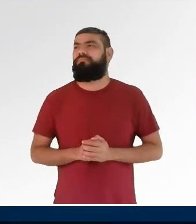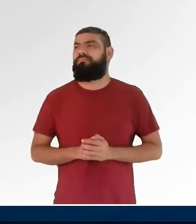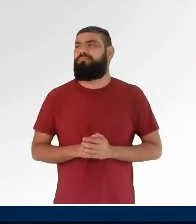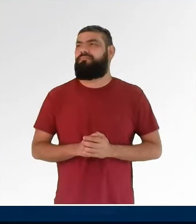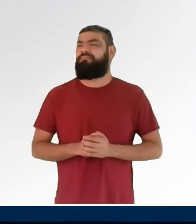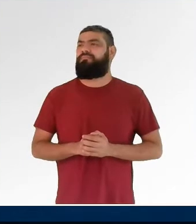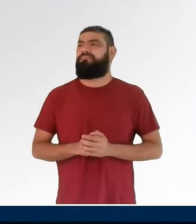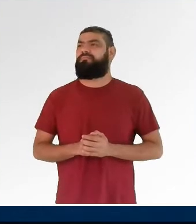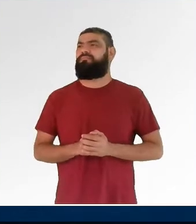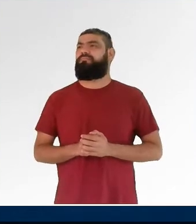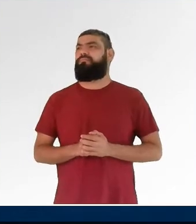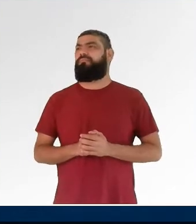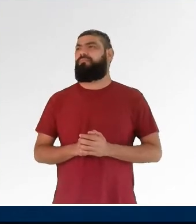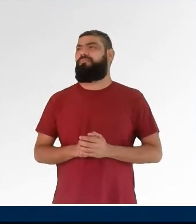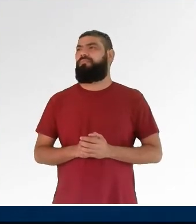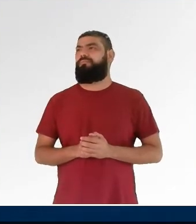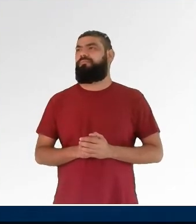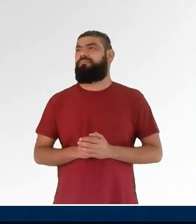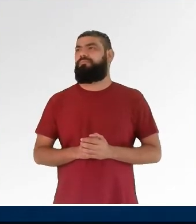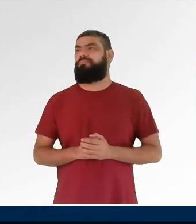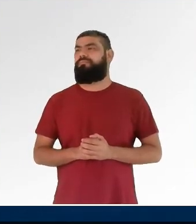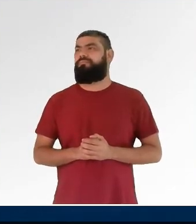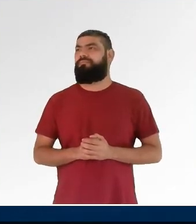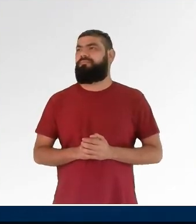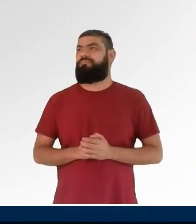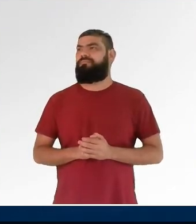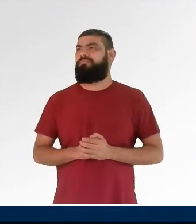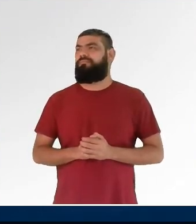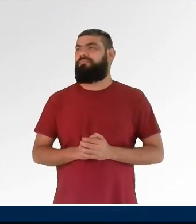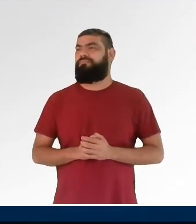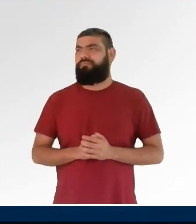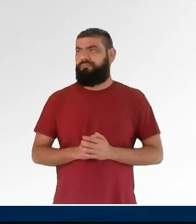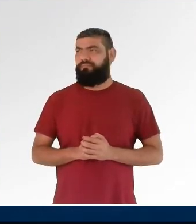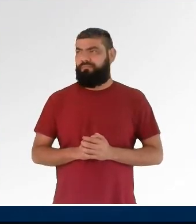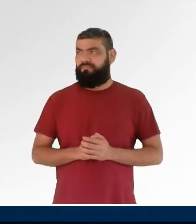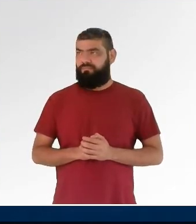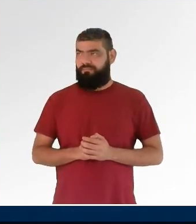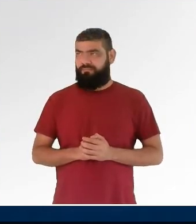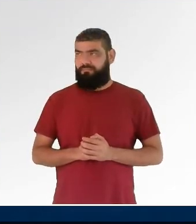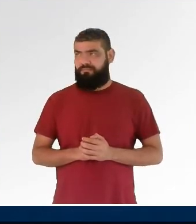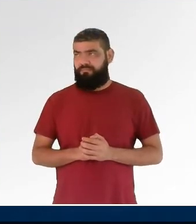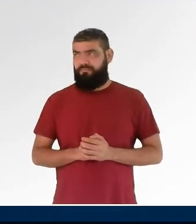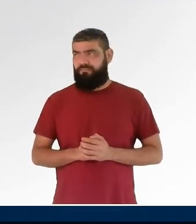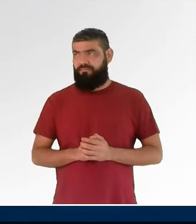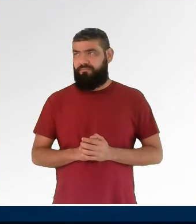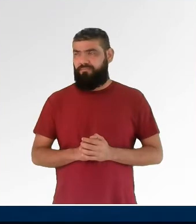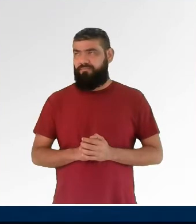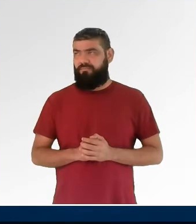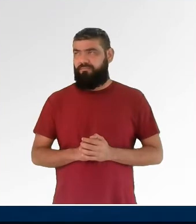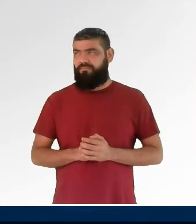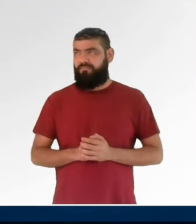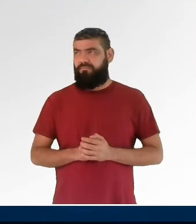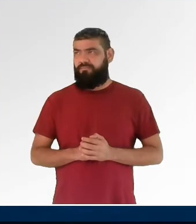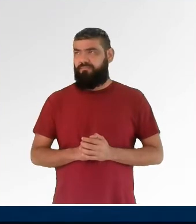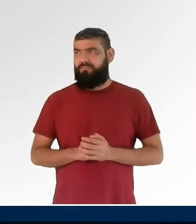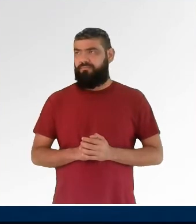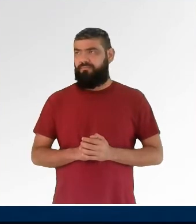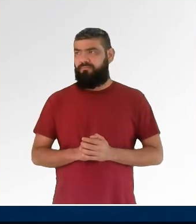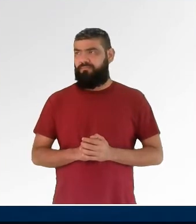assim todo mundo pode ver. Não estou ligando a mínima. E a